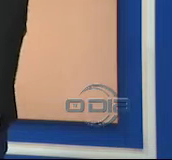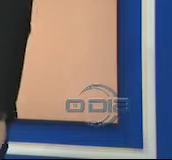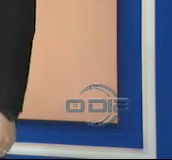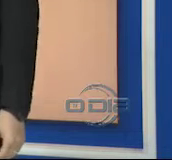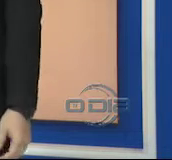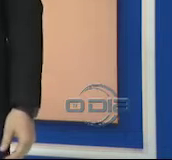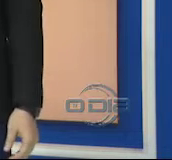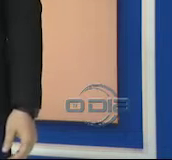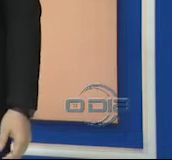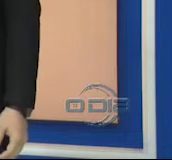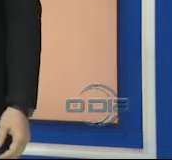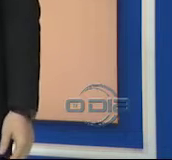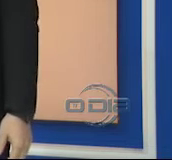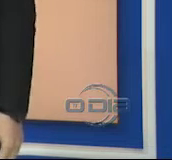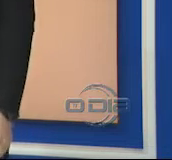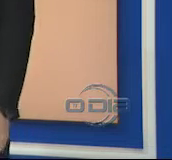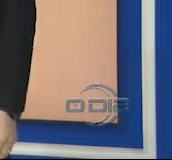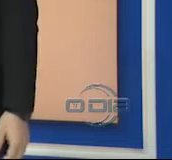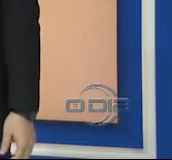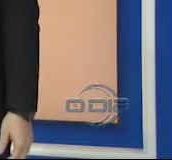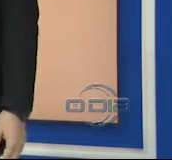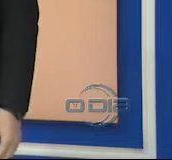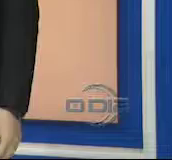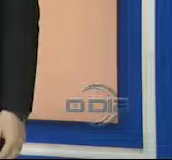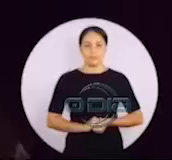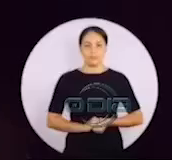né? Vamos acompanhar aí essas informações.